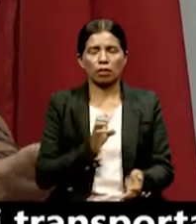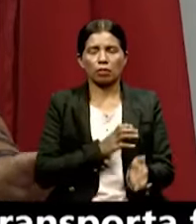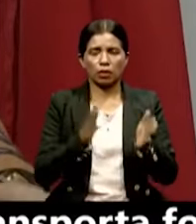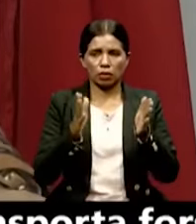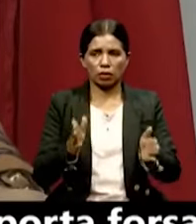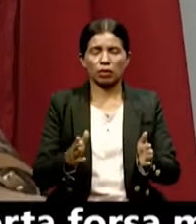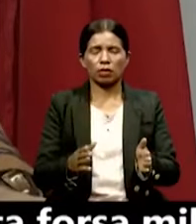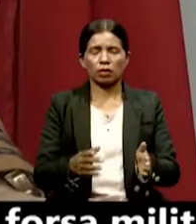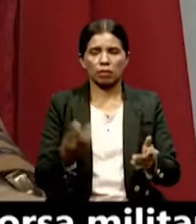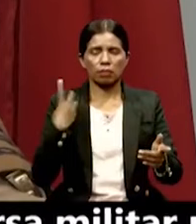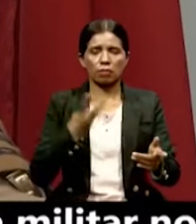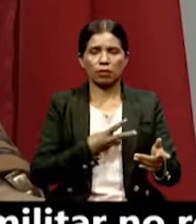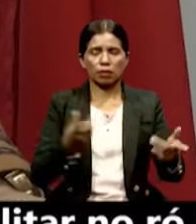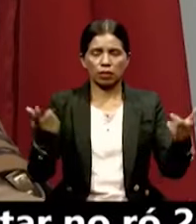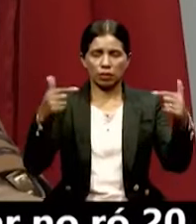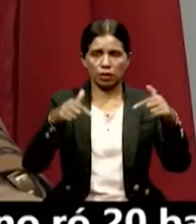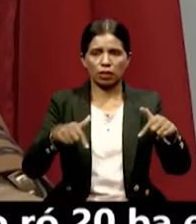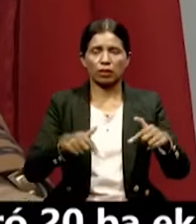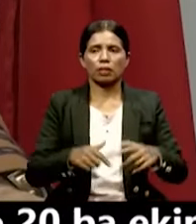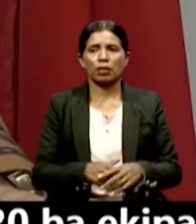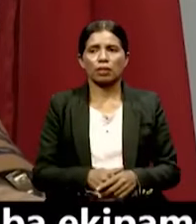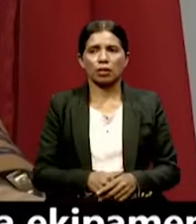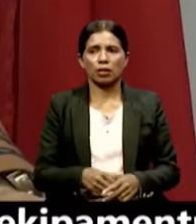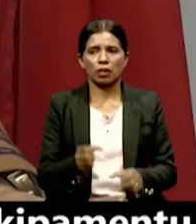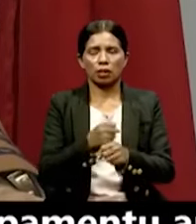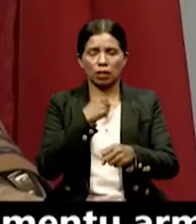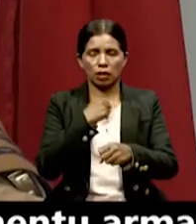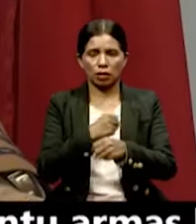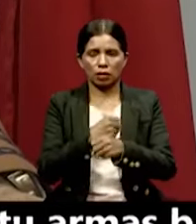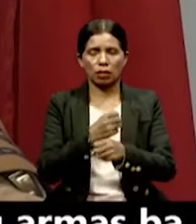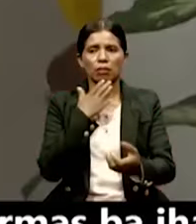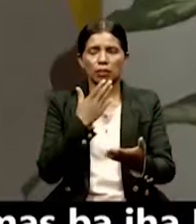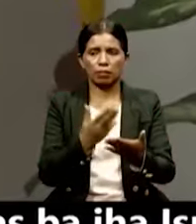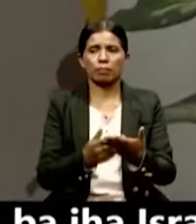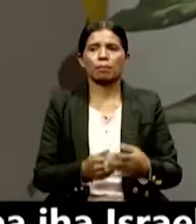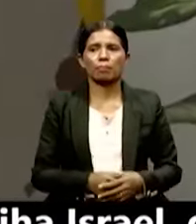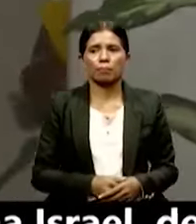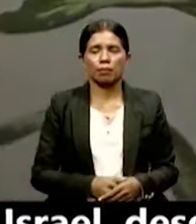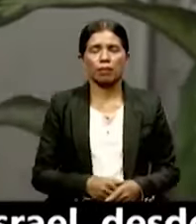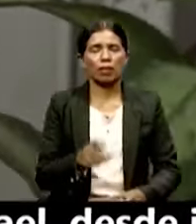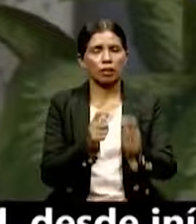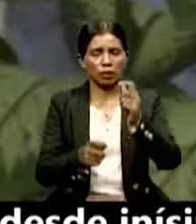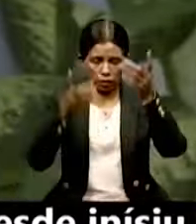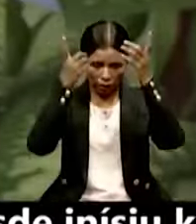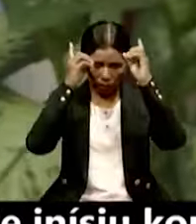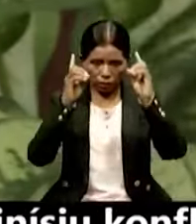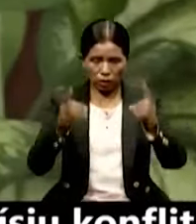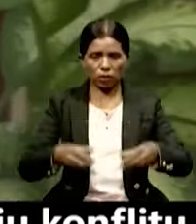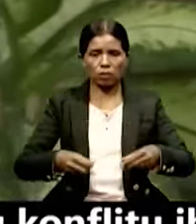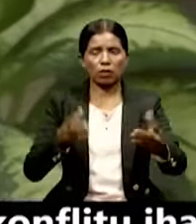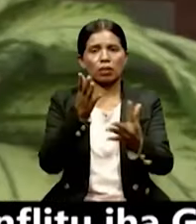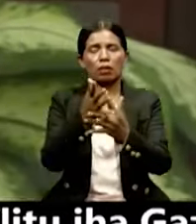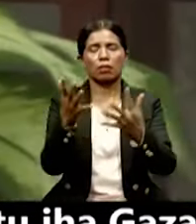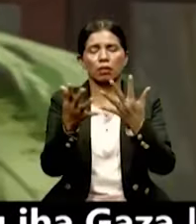e vamos ver o que fazer daqui para frente. Tribunal decide onde aplica a pena prisão